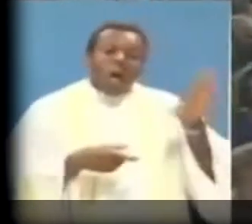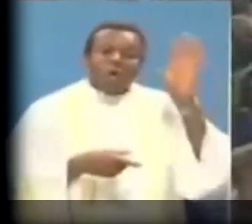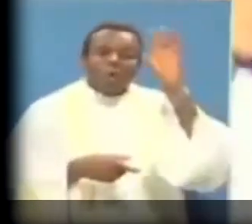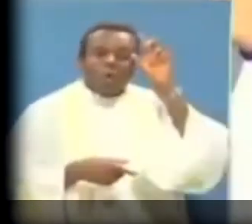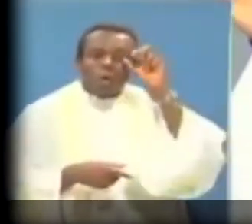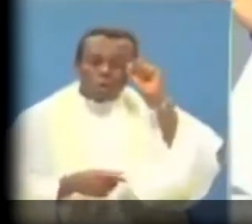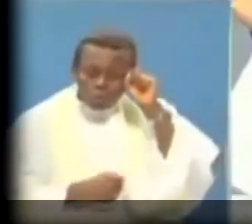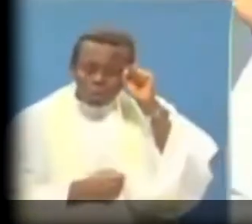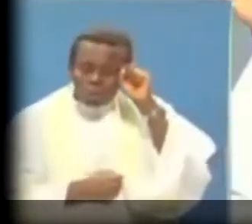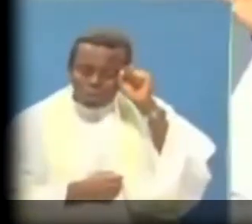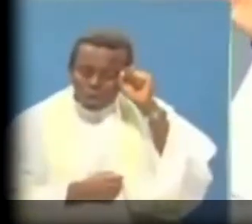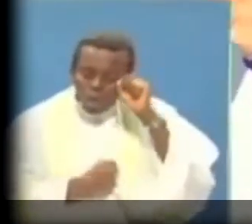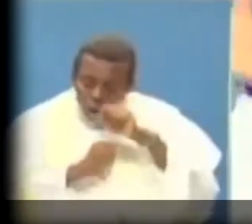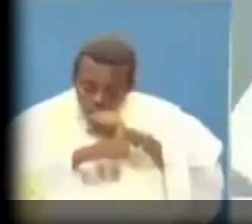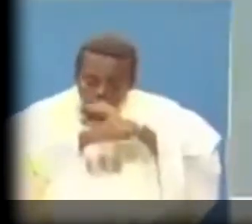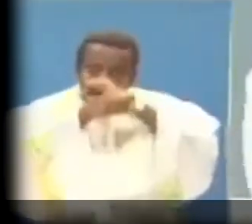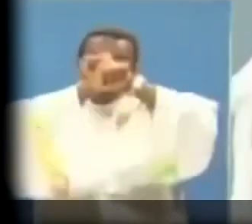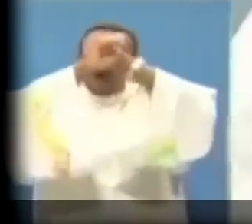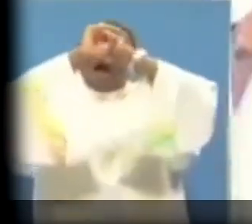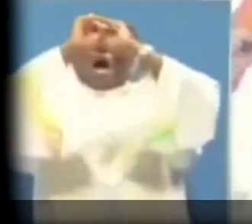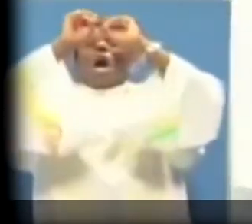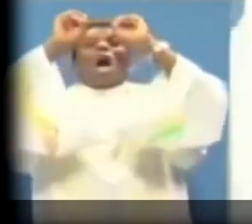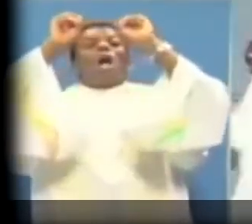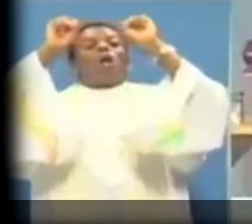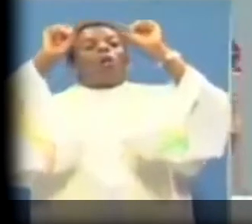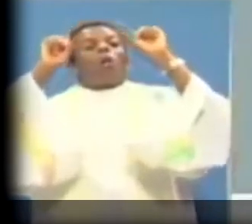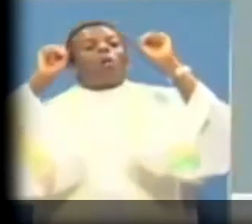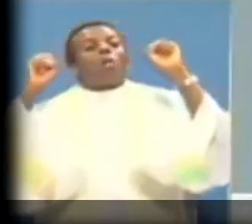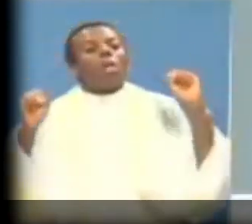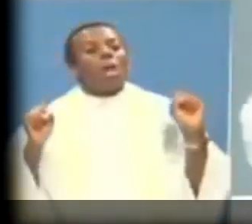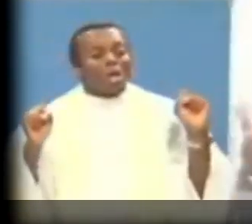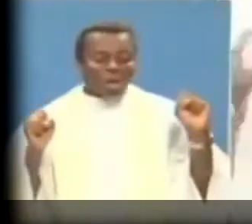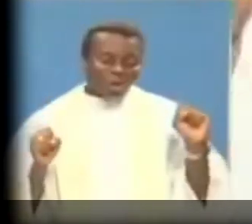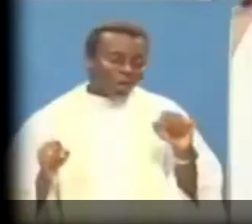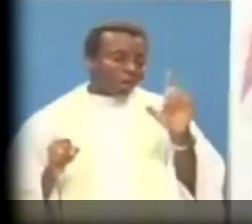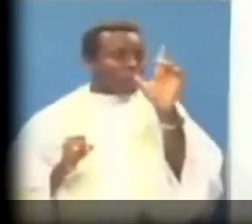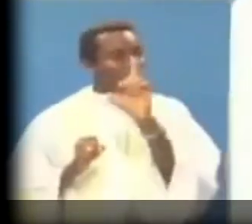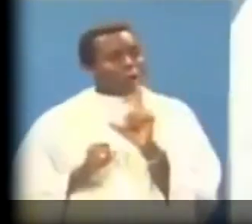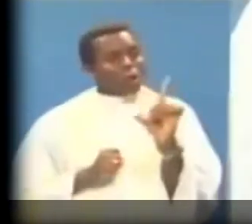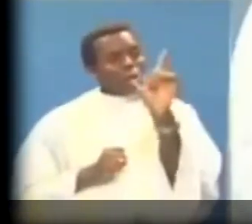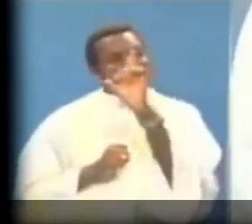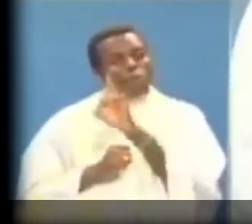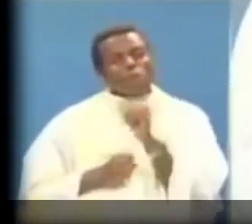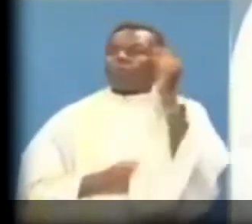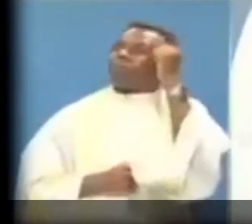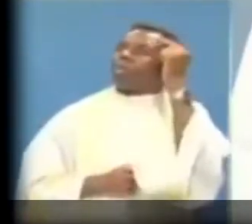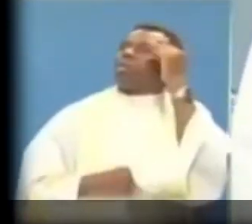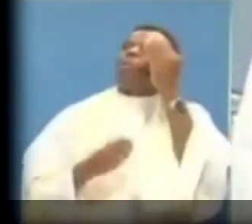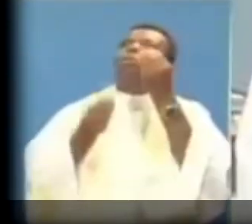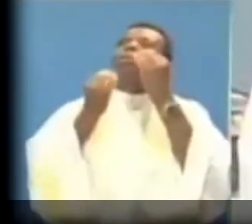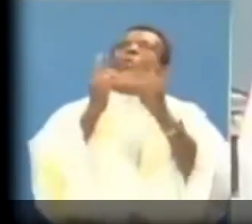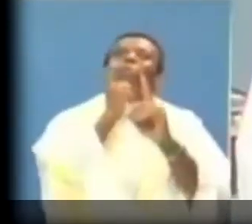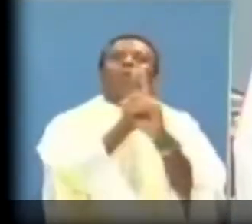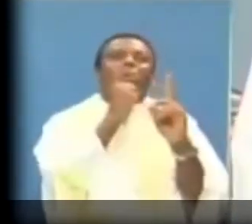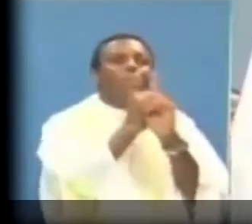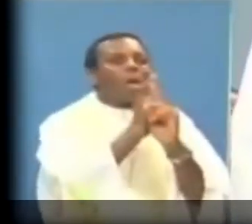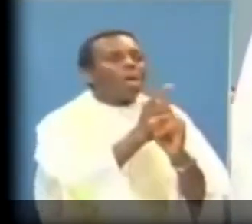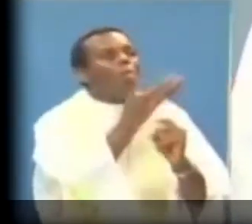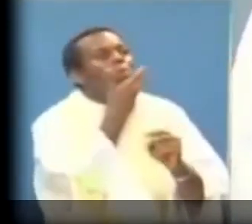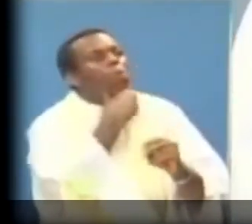eu acordei no domingo pensando como seria o encontro daquele pai daquela mãe com aquele